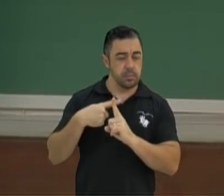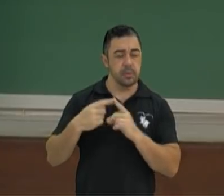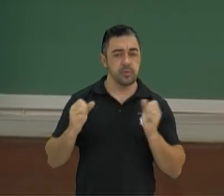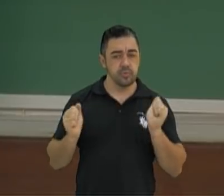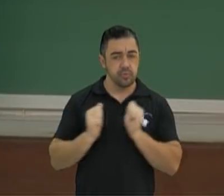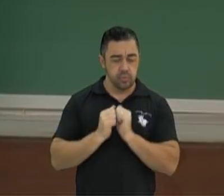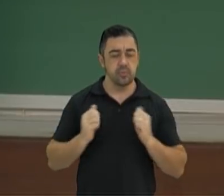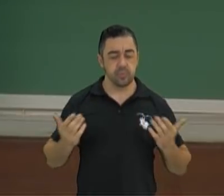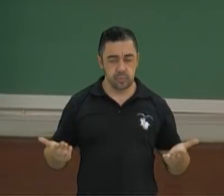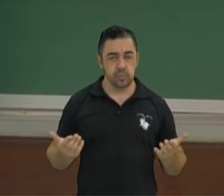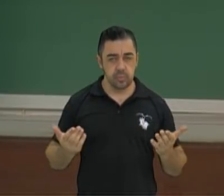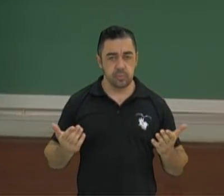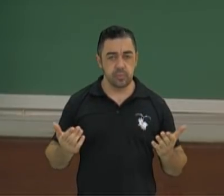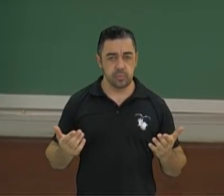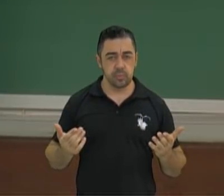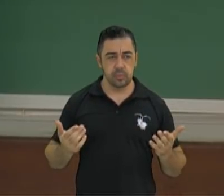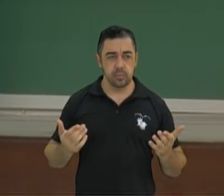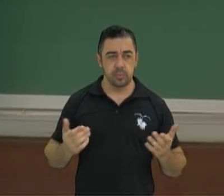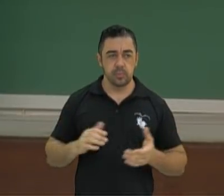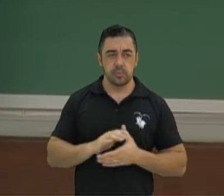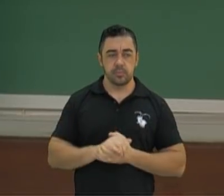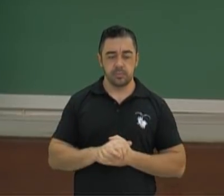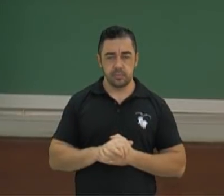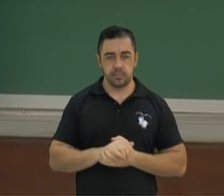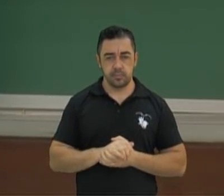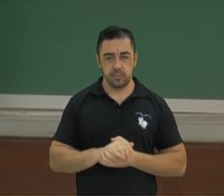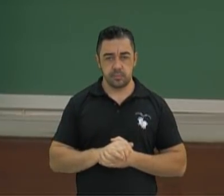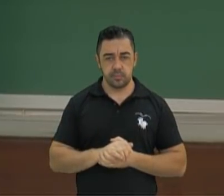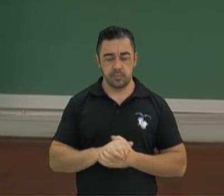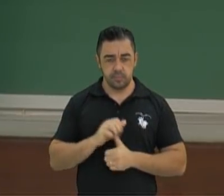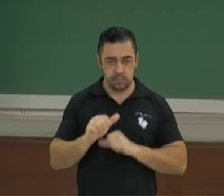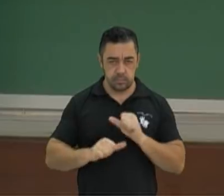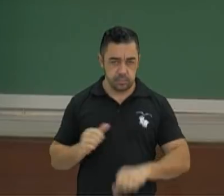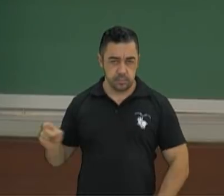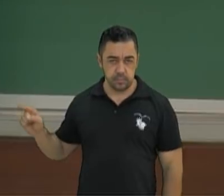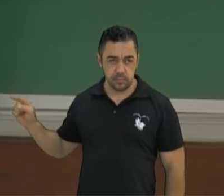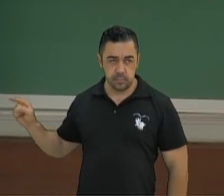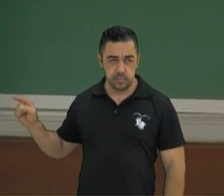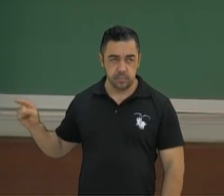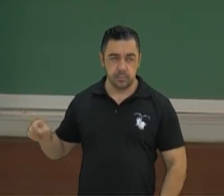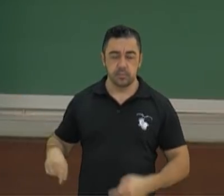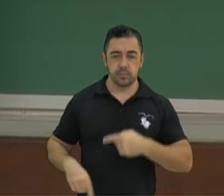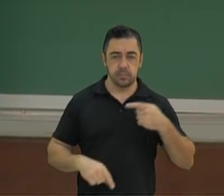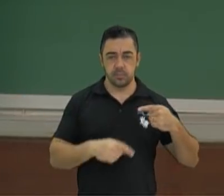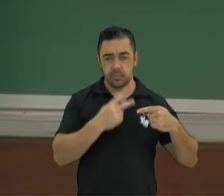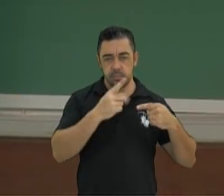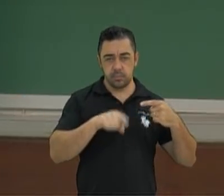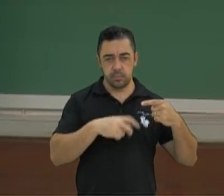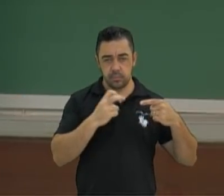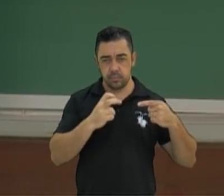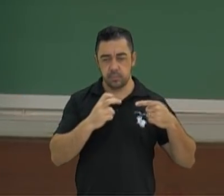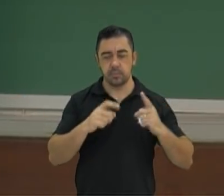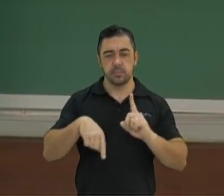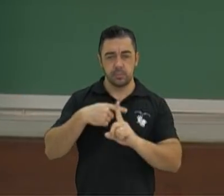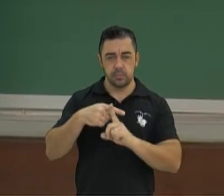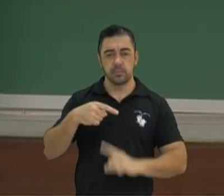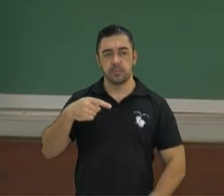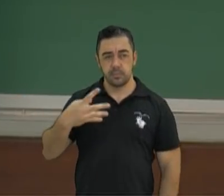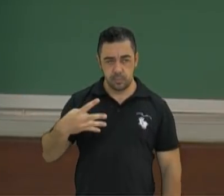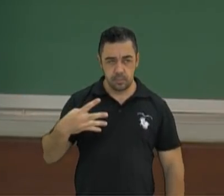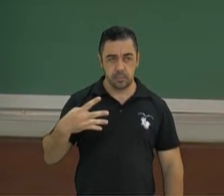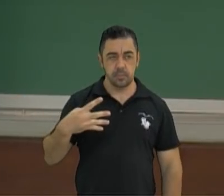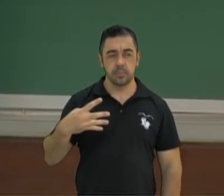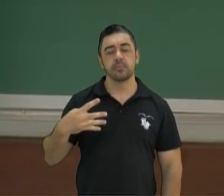estão juntos, eu transformo ele em positivo. Então, eu tenho menos 2,5 graus